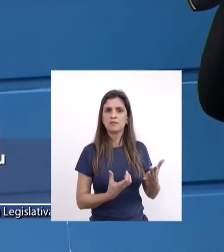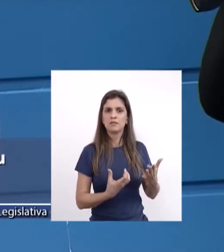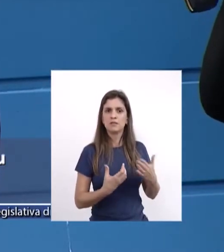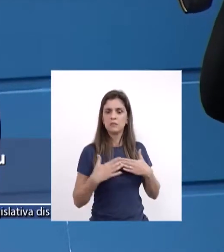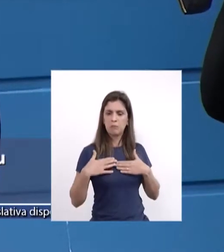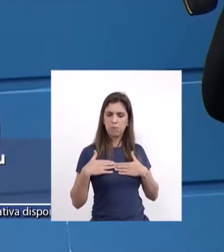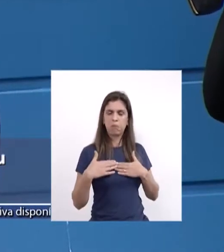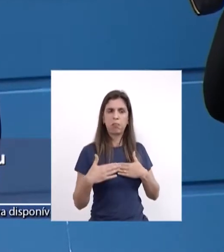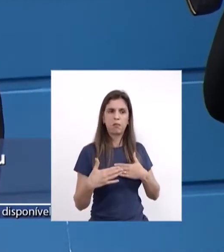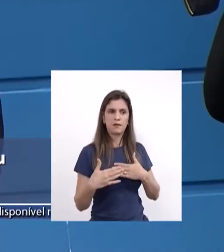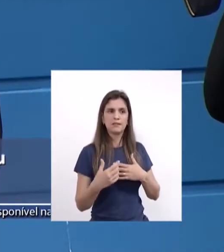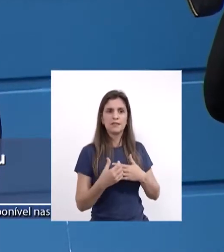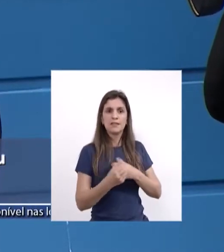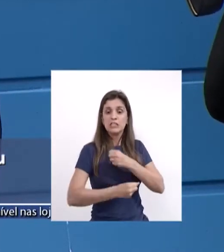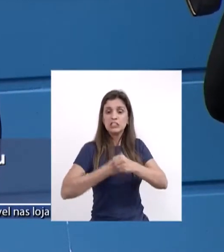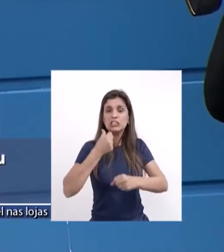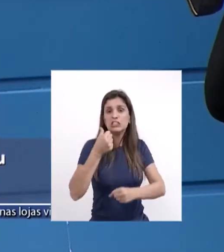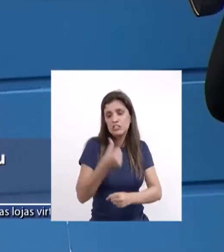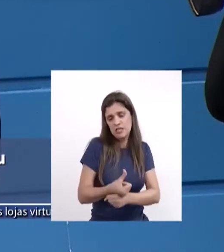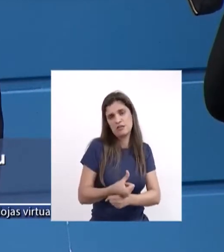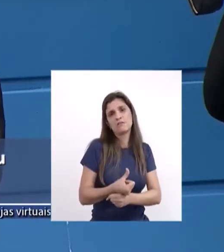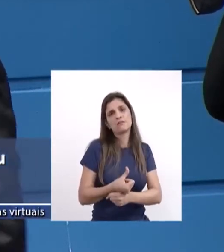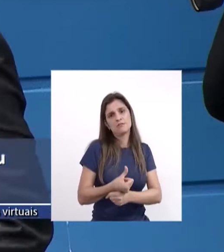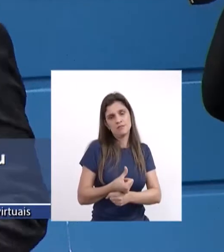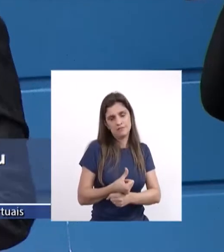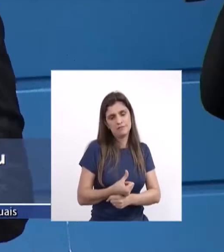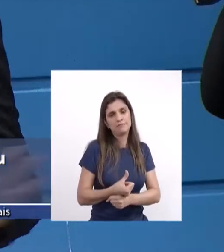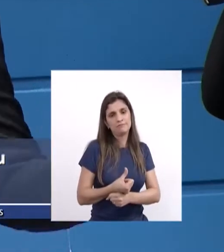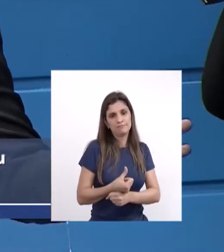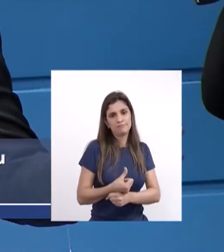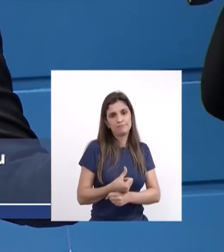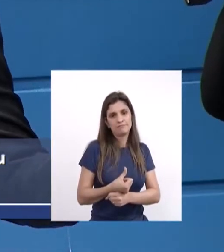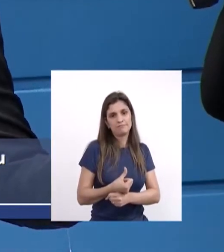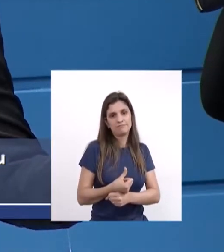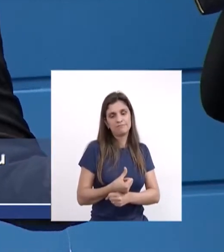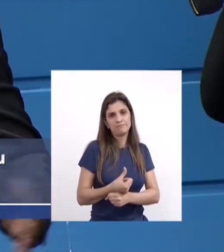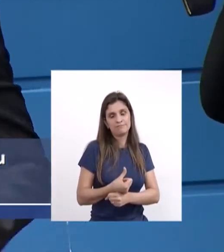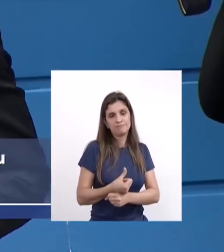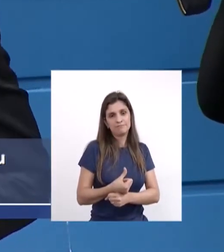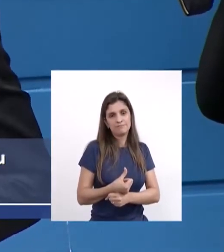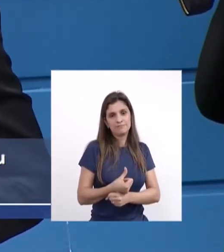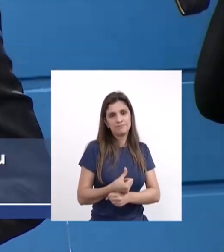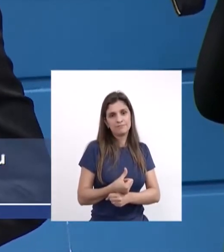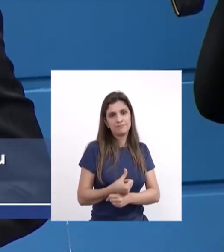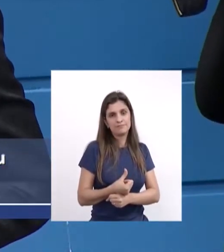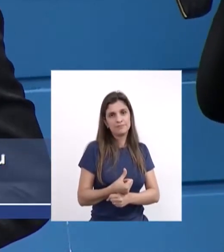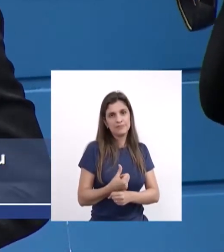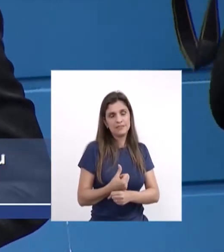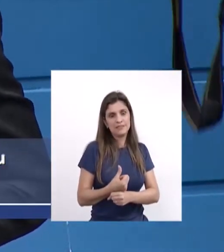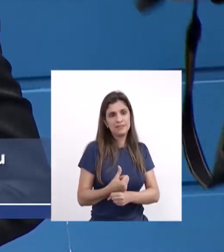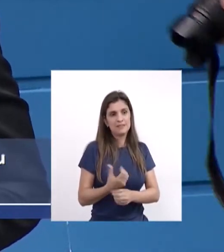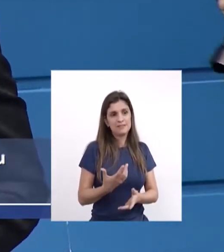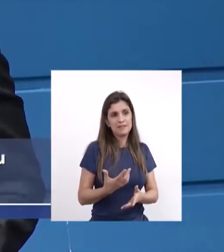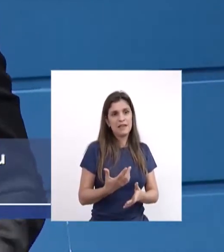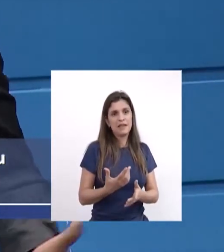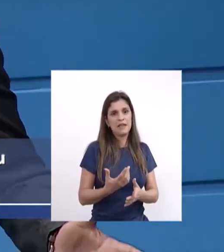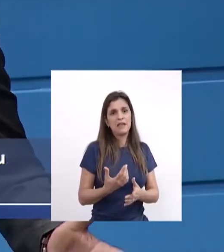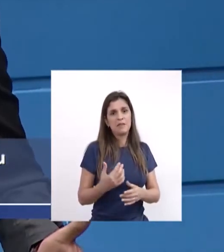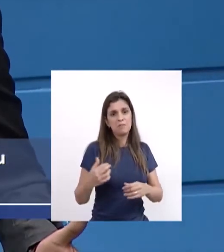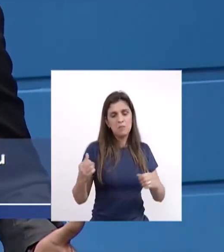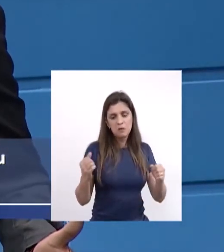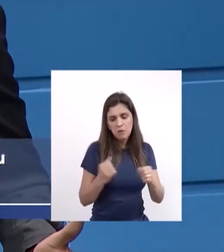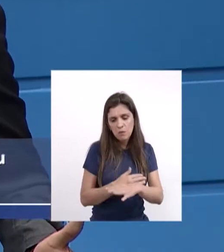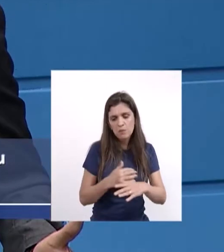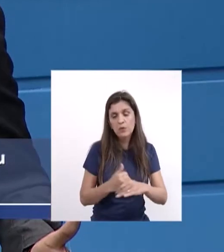Quantos anos que... 6 anos. 6 anos. 6 anos. Eu quase não ando aqui. perto de Vossa Excelência. Mas quando a gente